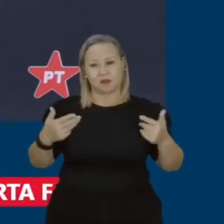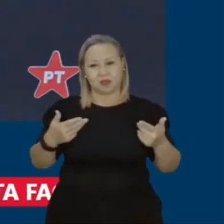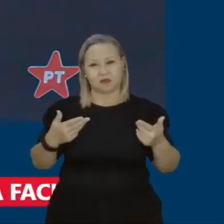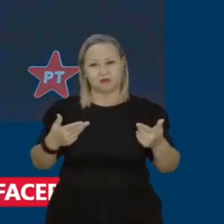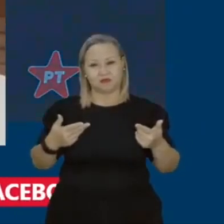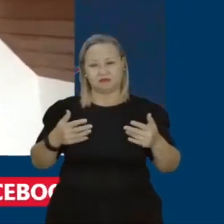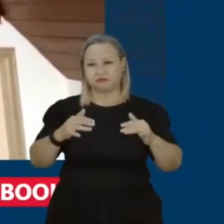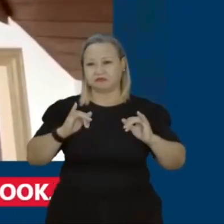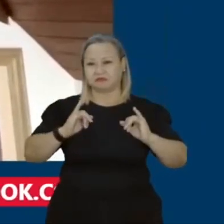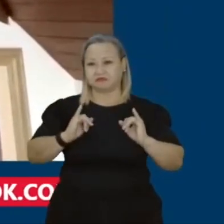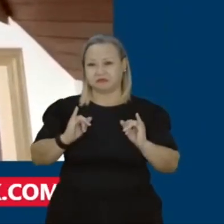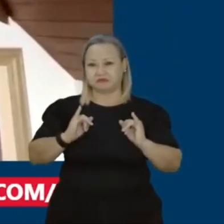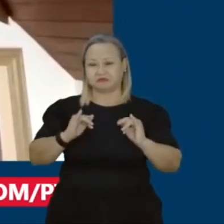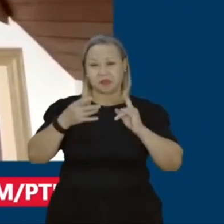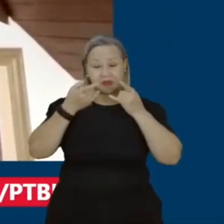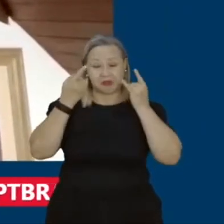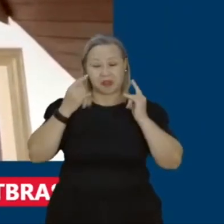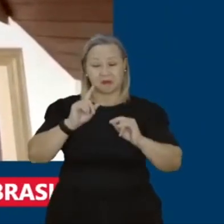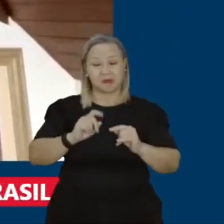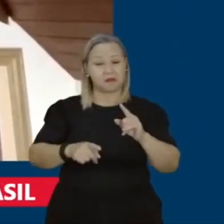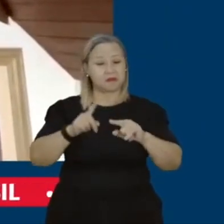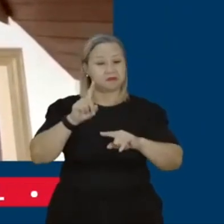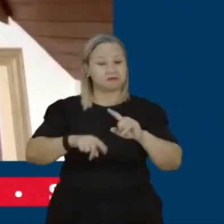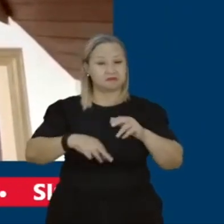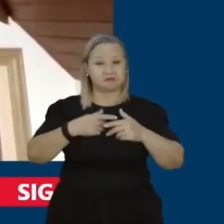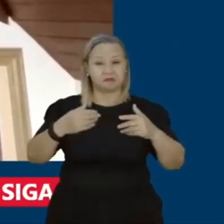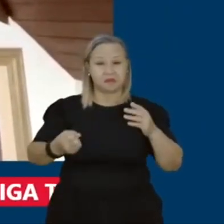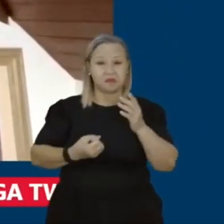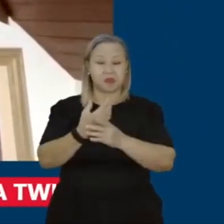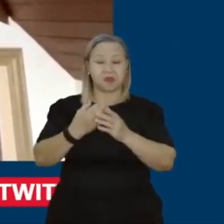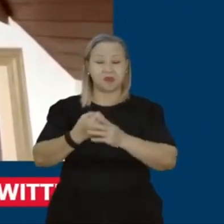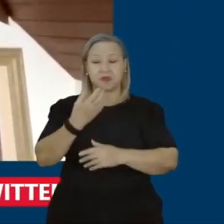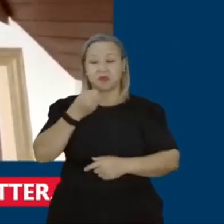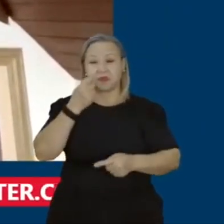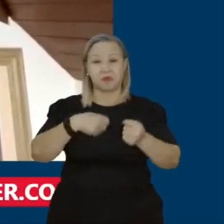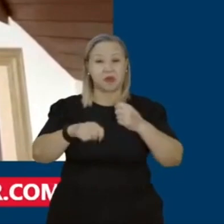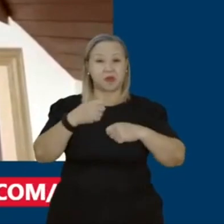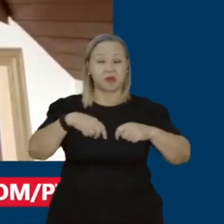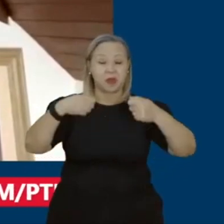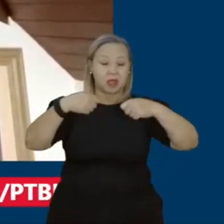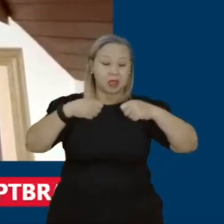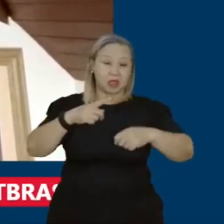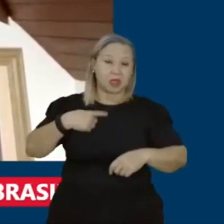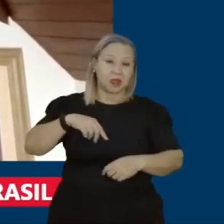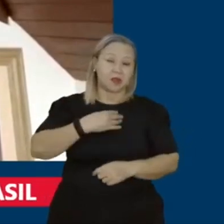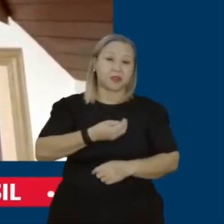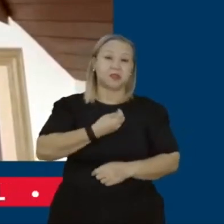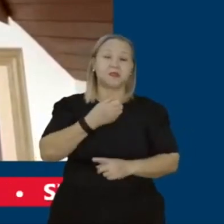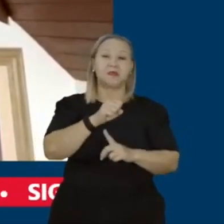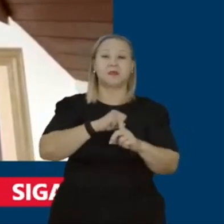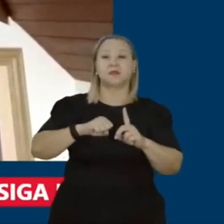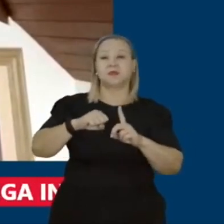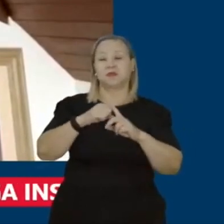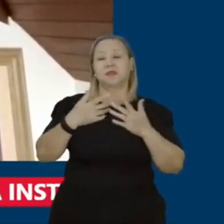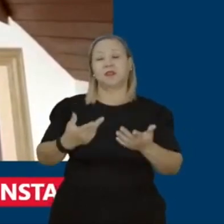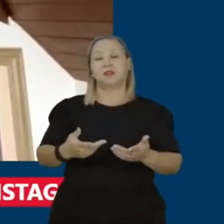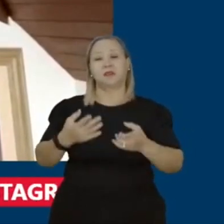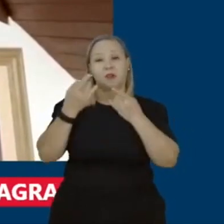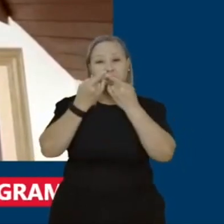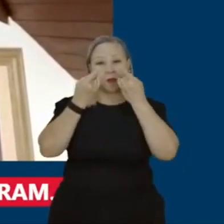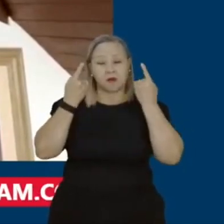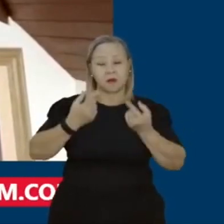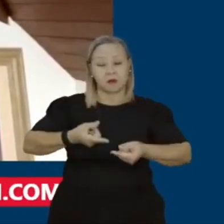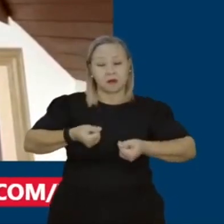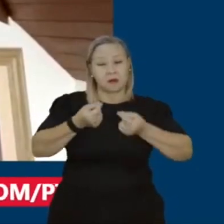vadio. É o capital que não produz um bem econômico necessário à nossa vida em sociedade. É o capital que não